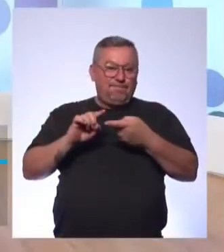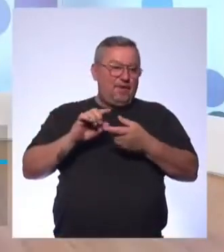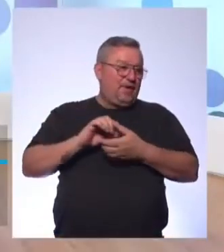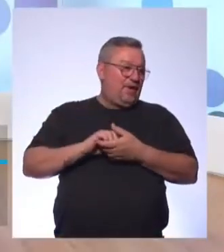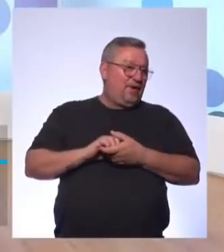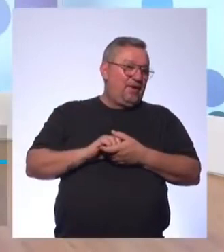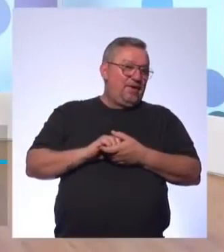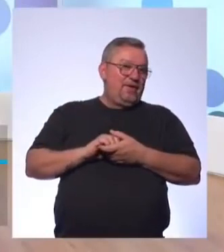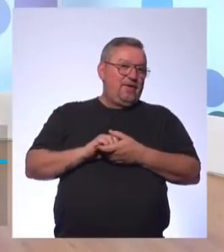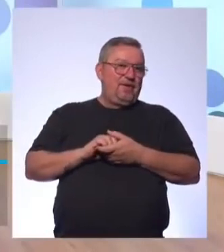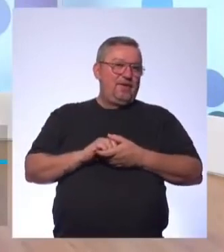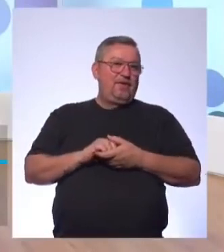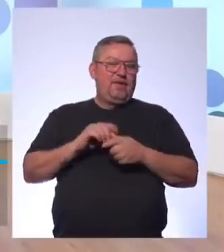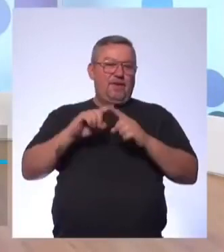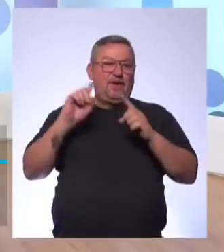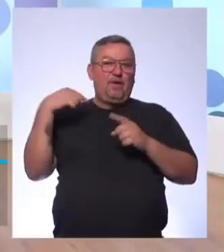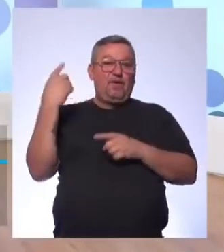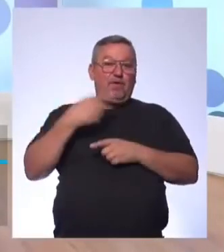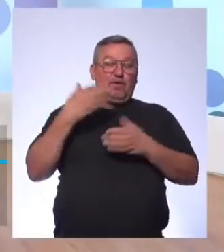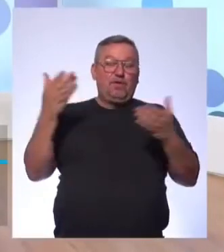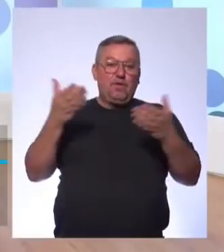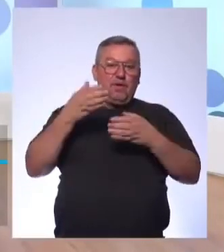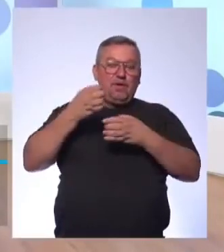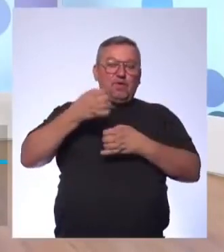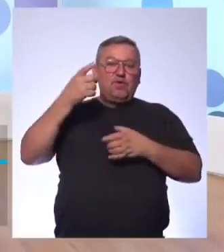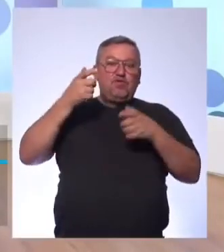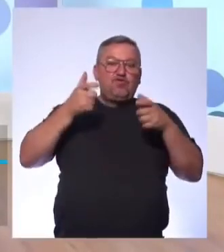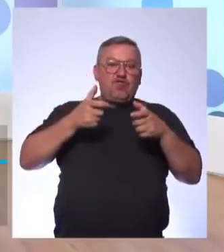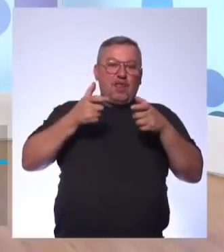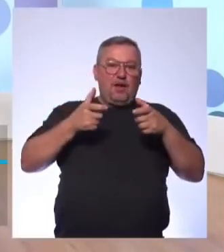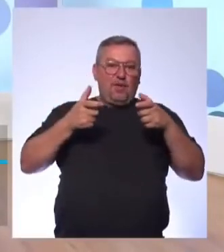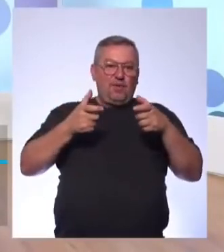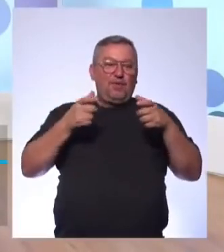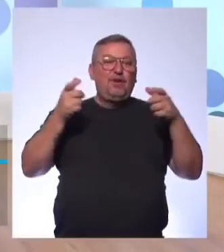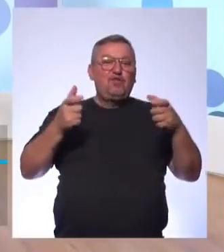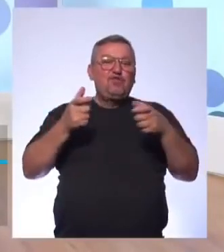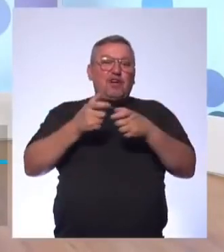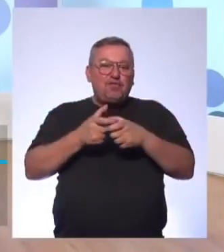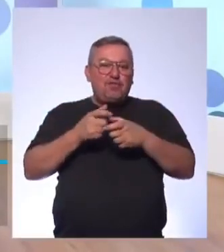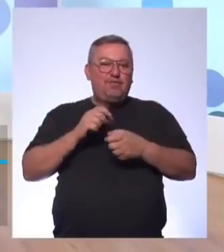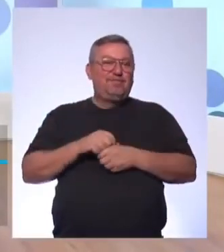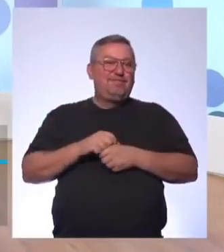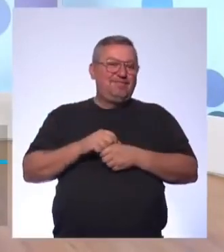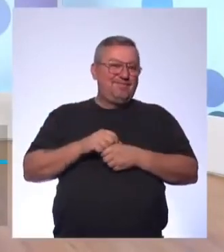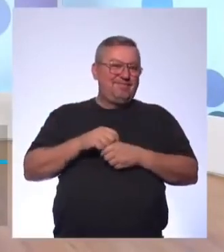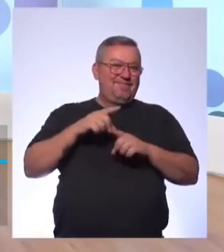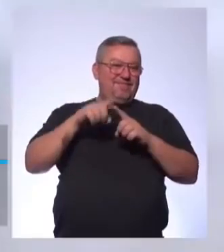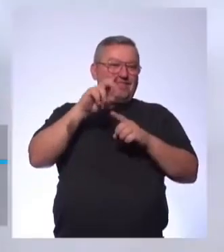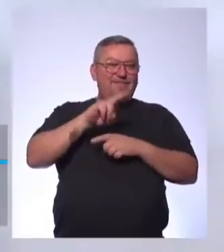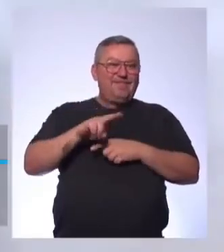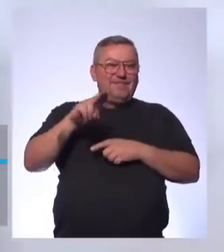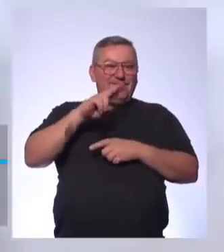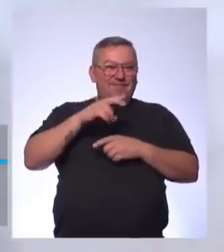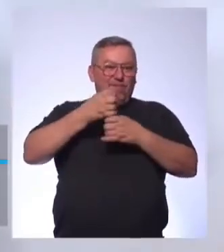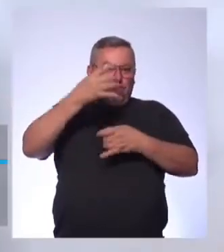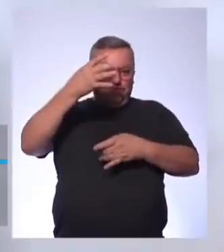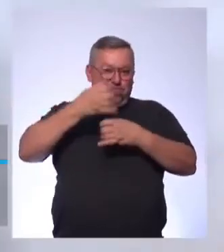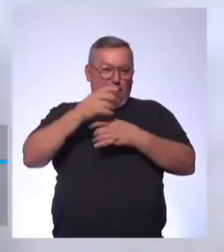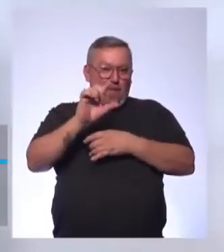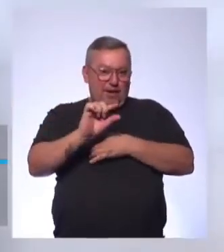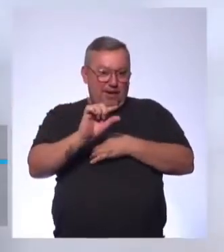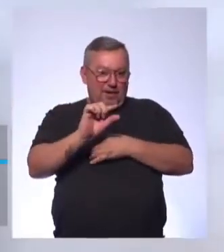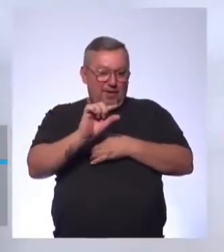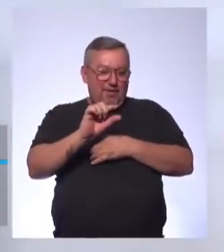do chatão é o que nós usamos agora e chatinho é o chat pequenininho que você vai usar lá com seus colegas, tá